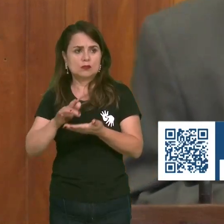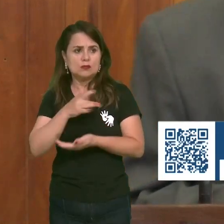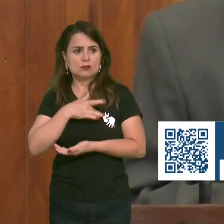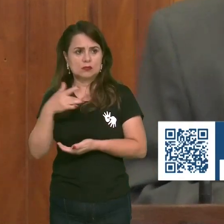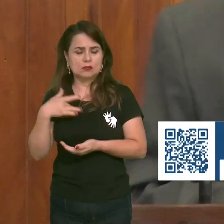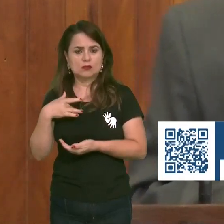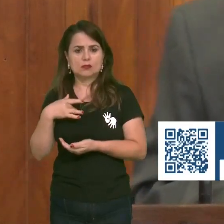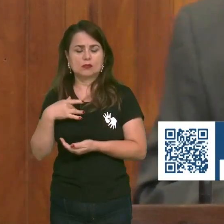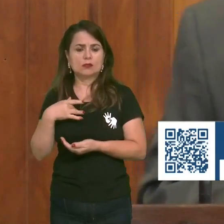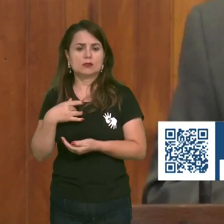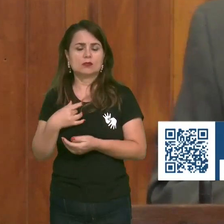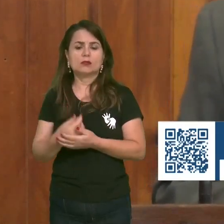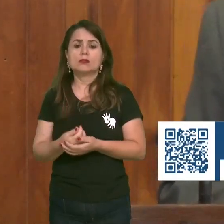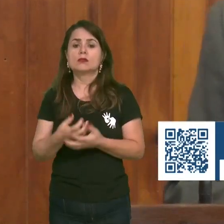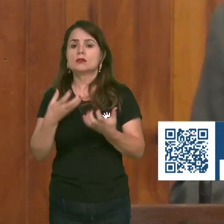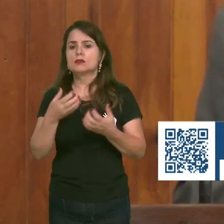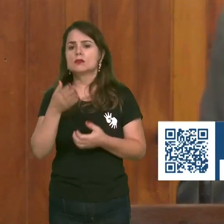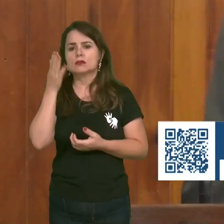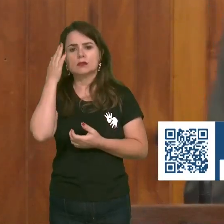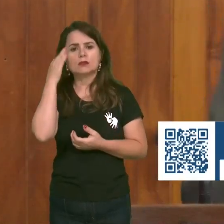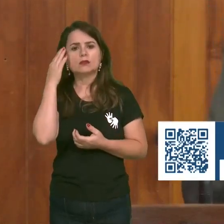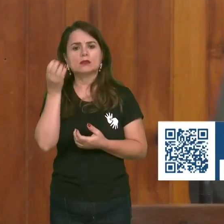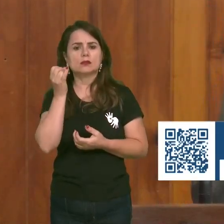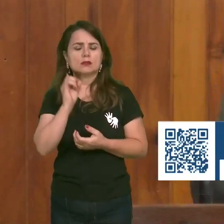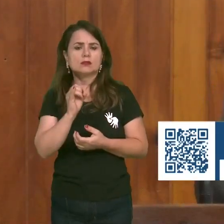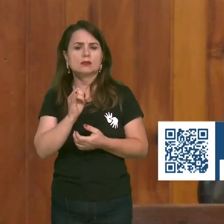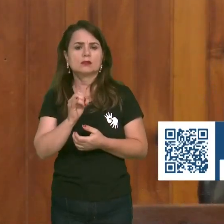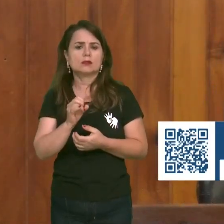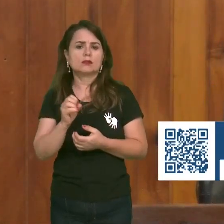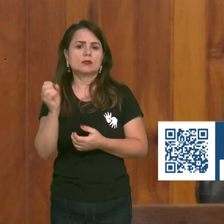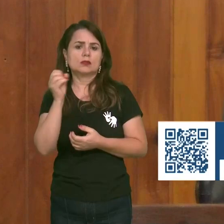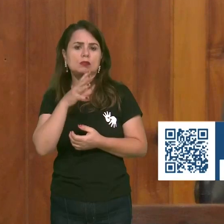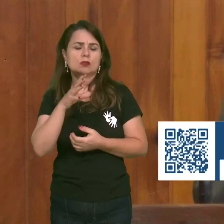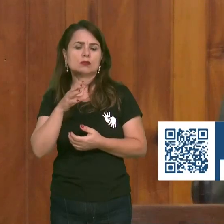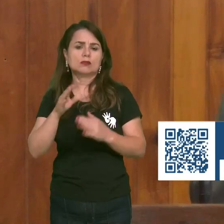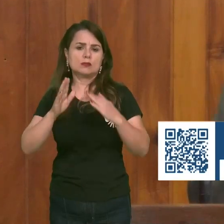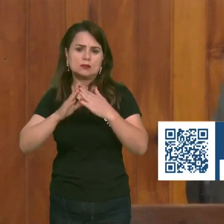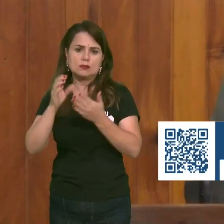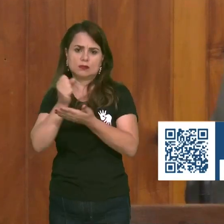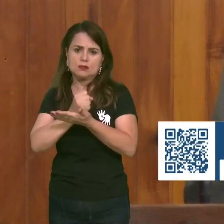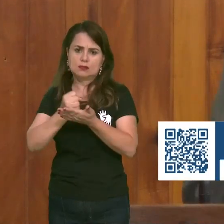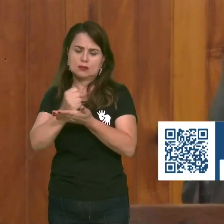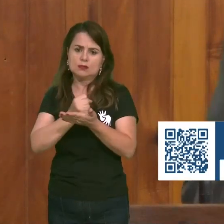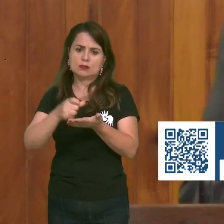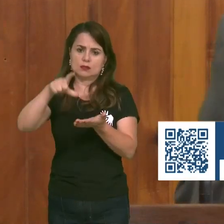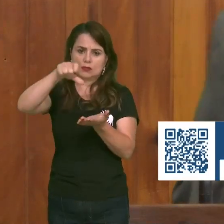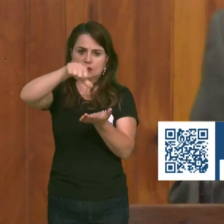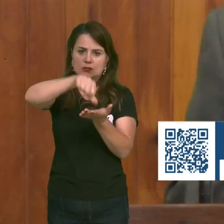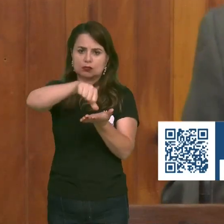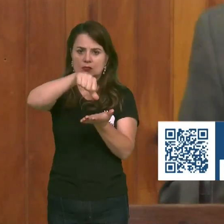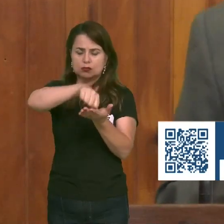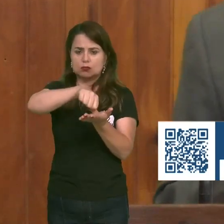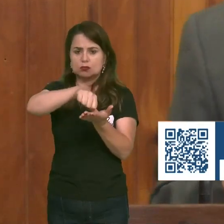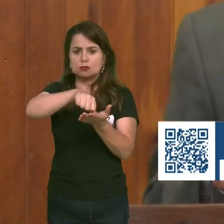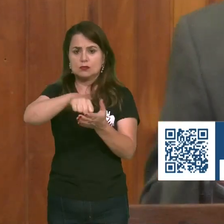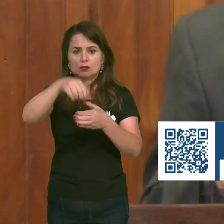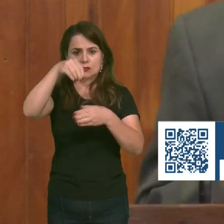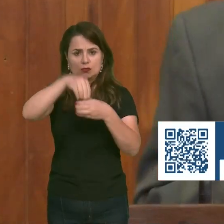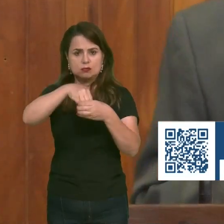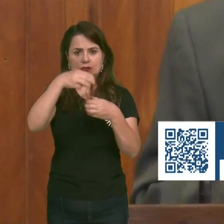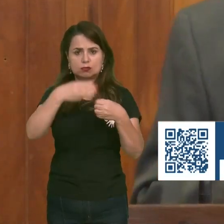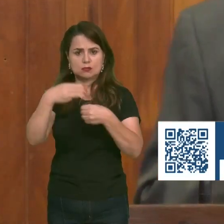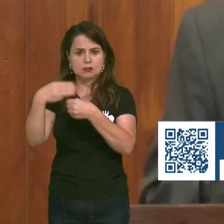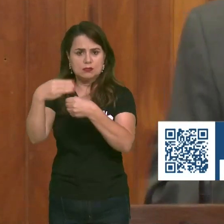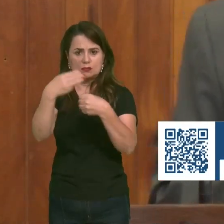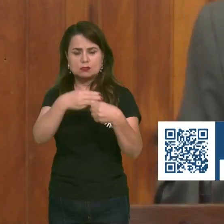se existem estudos para construção de uma nova farmácia Polo Municipal Especialmente